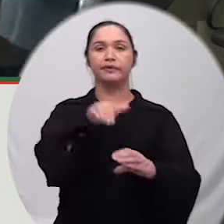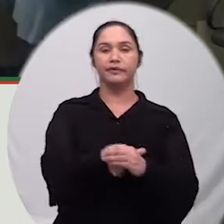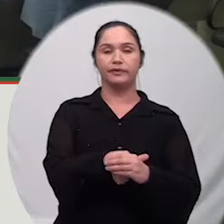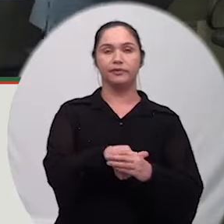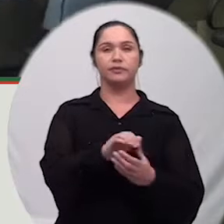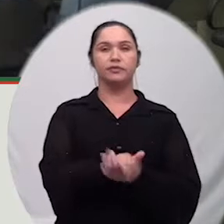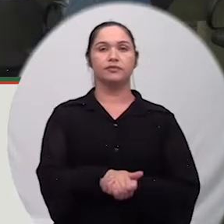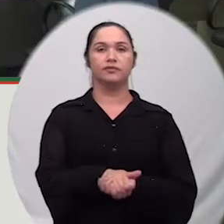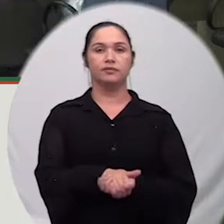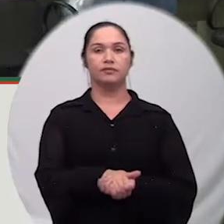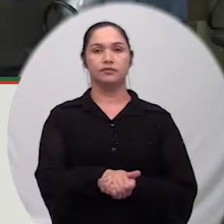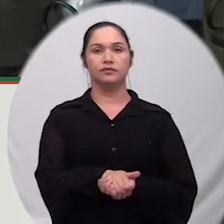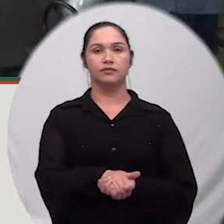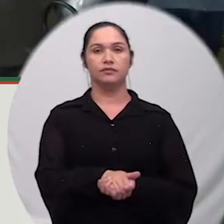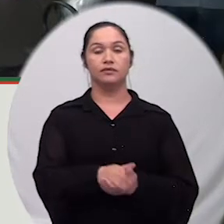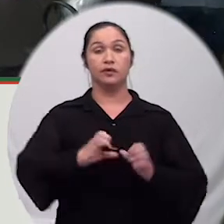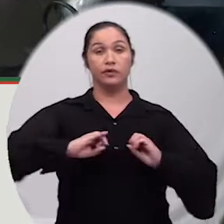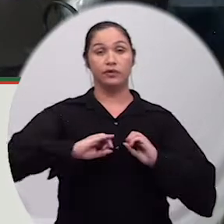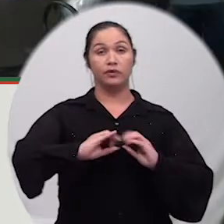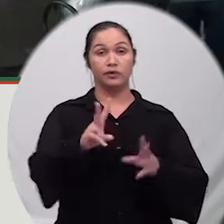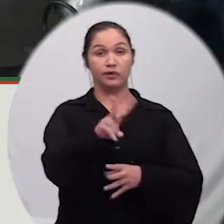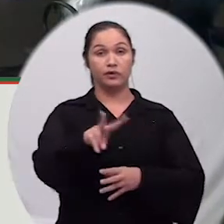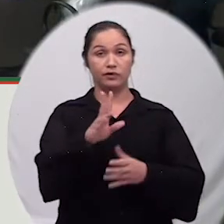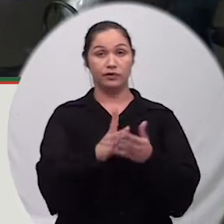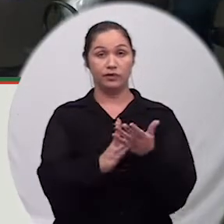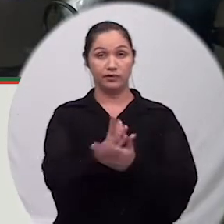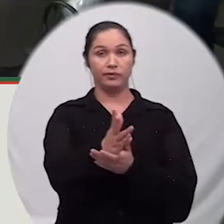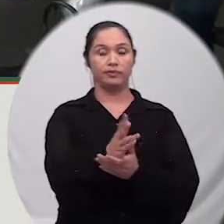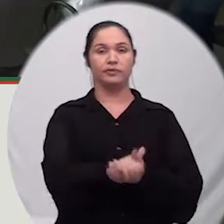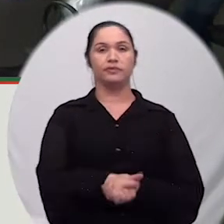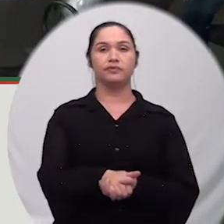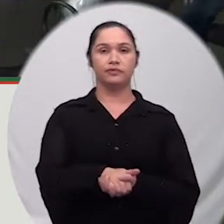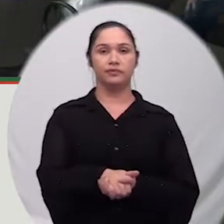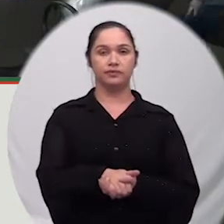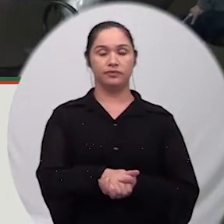favorável permaneça como estão. Aprovado por unanimidade.